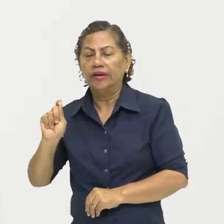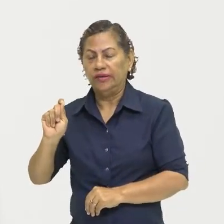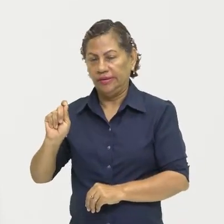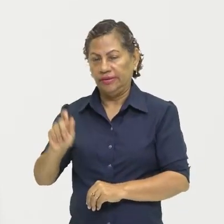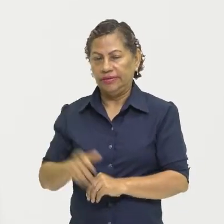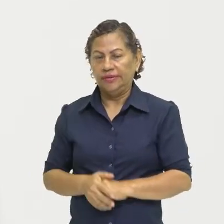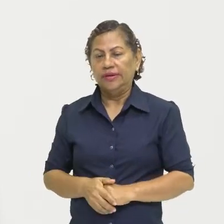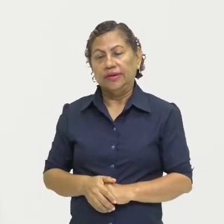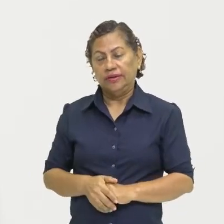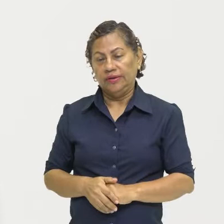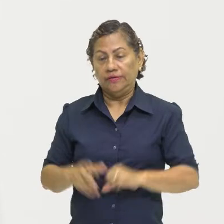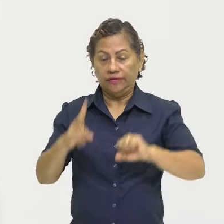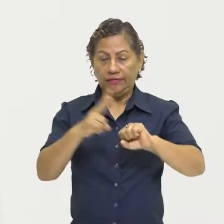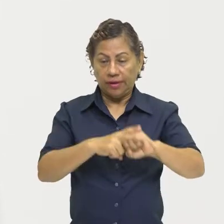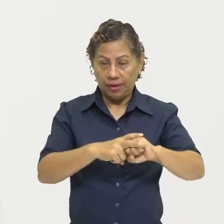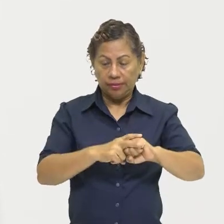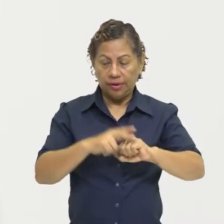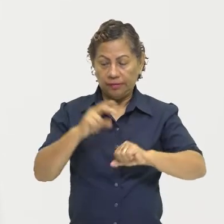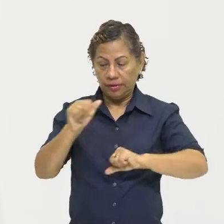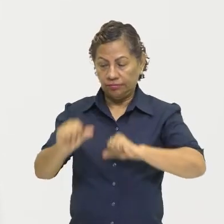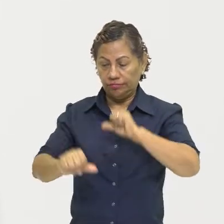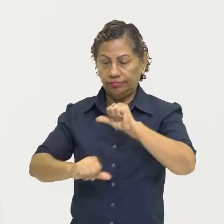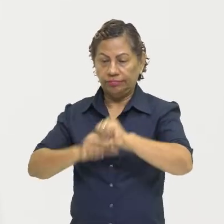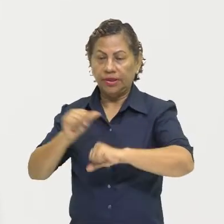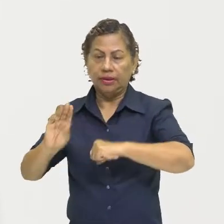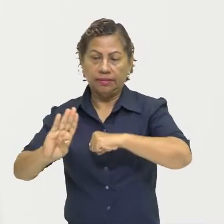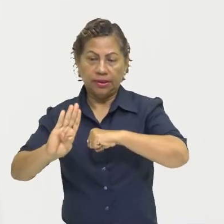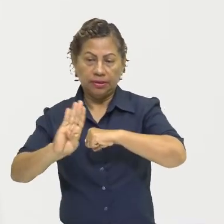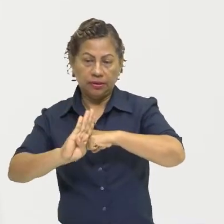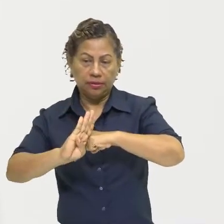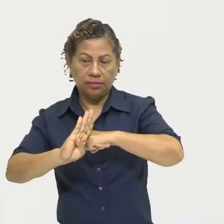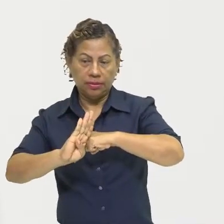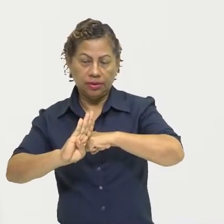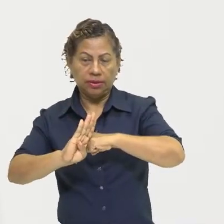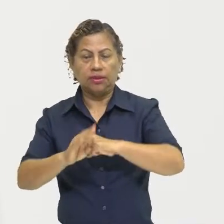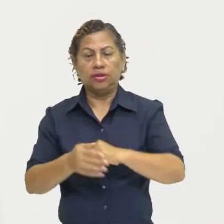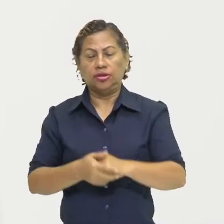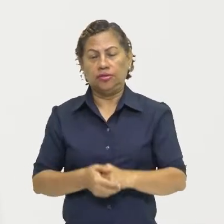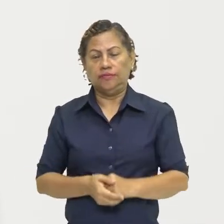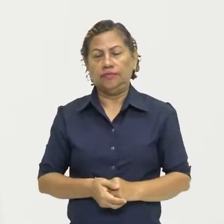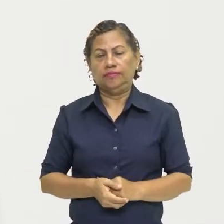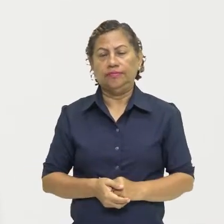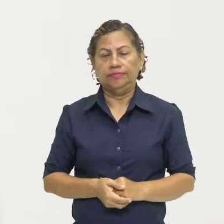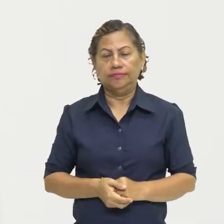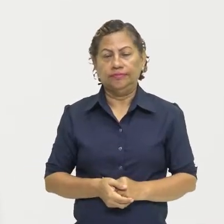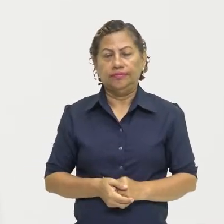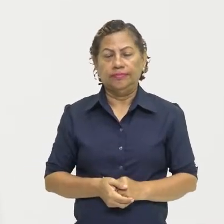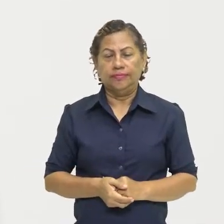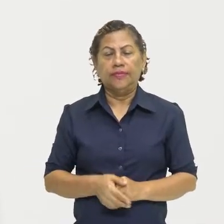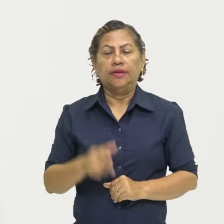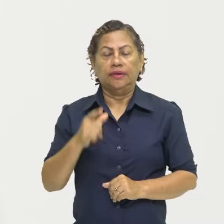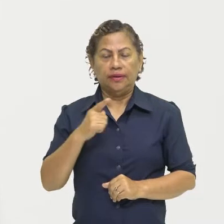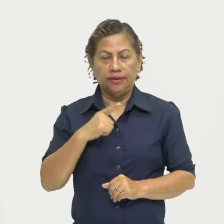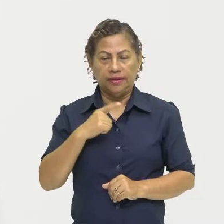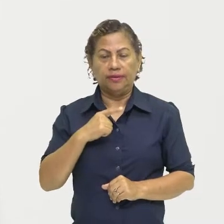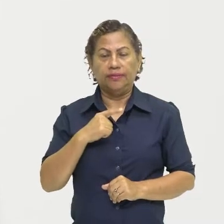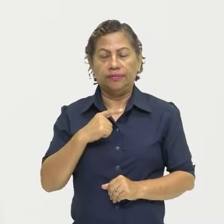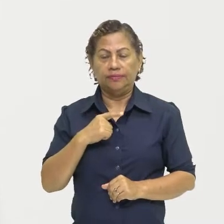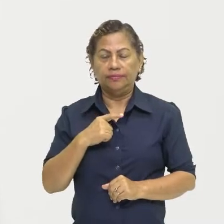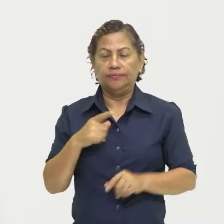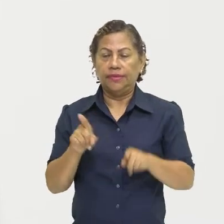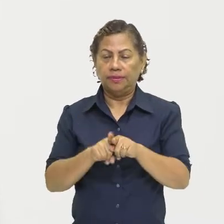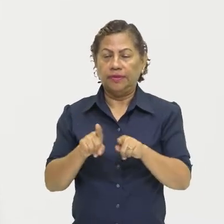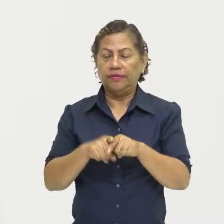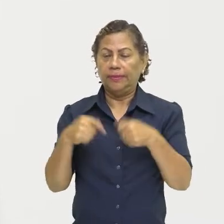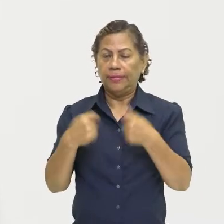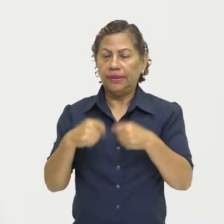em um substantivo, né, a desistência de algo. Então, ele vai ser regido pela preposição